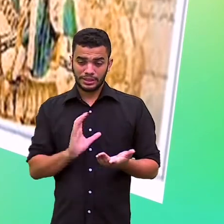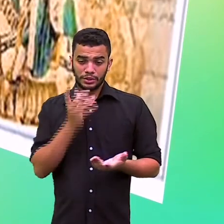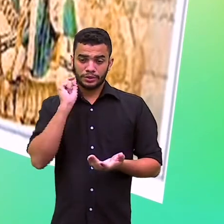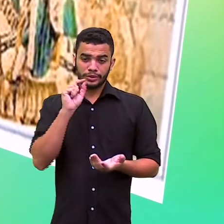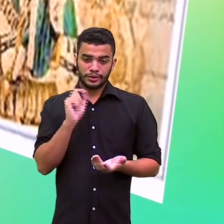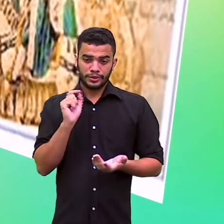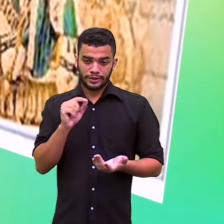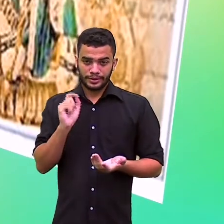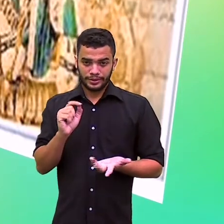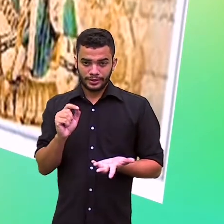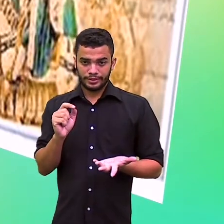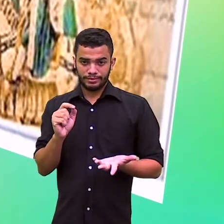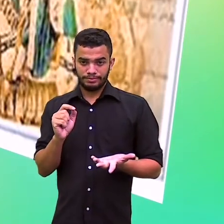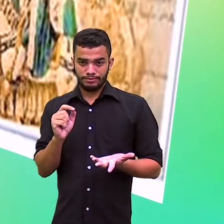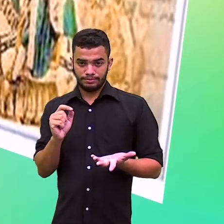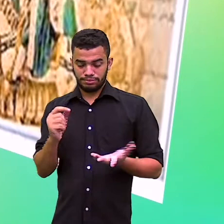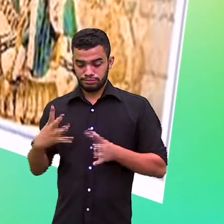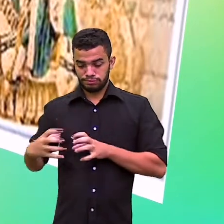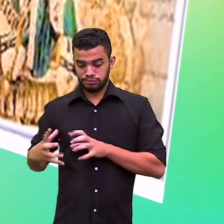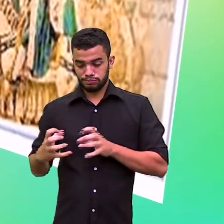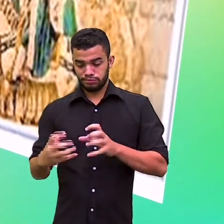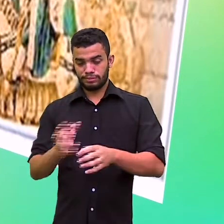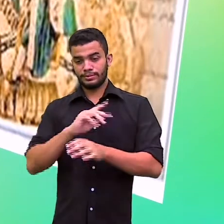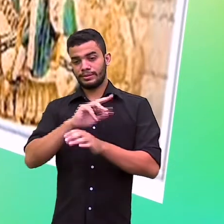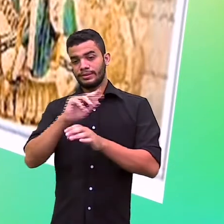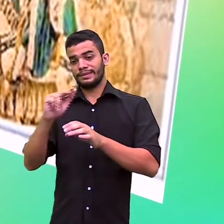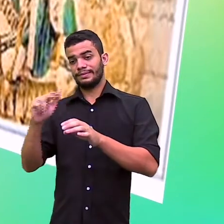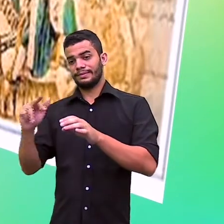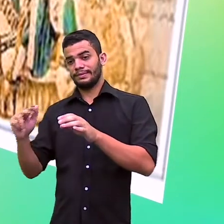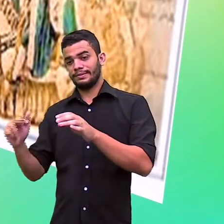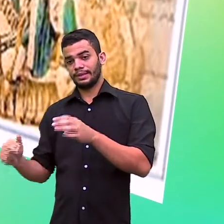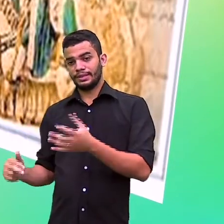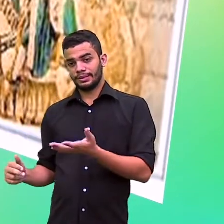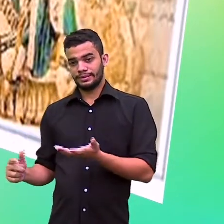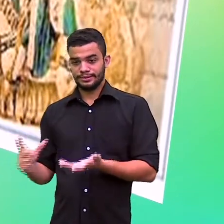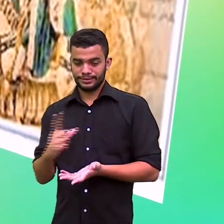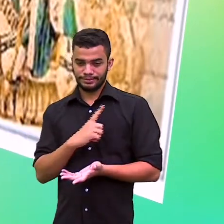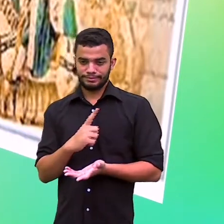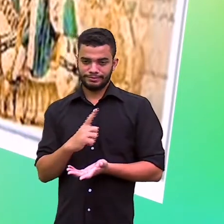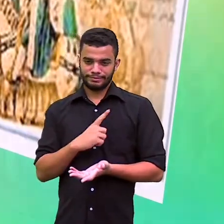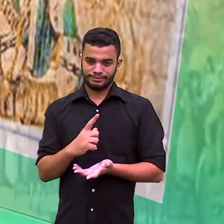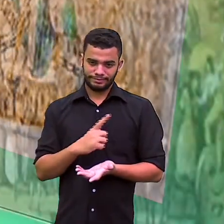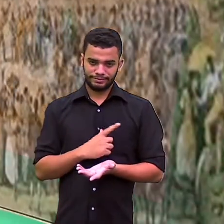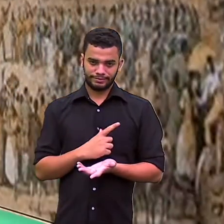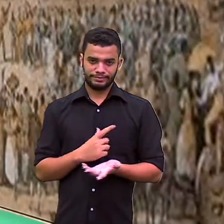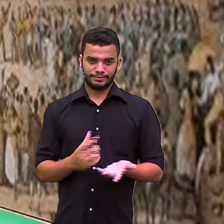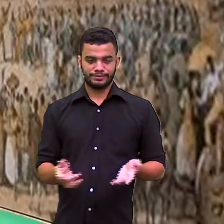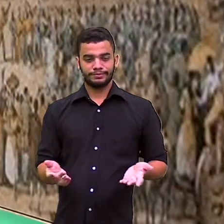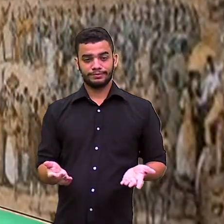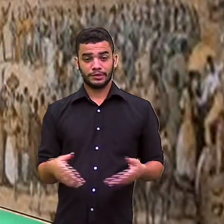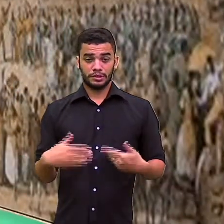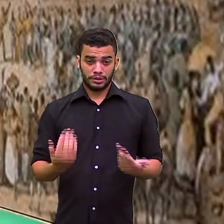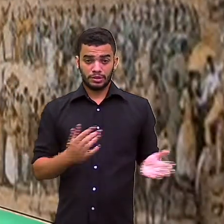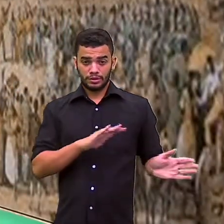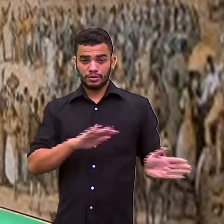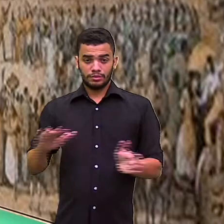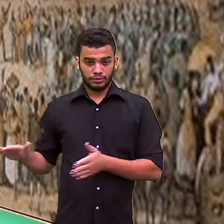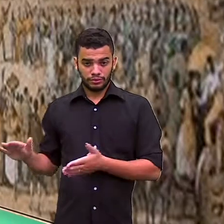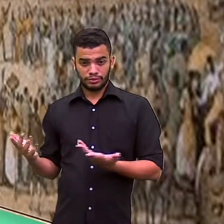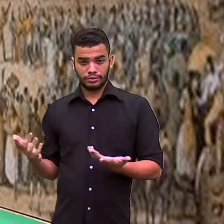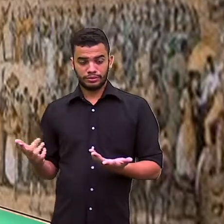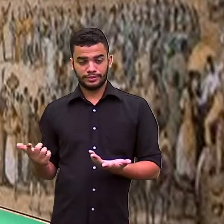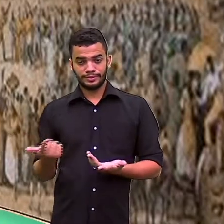província. Olha, gente, esquecido, tem mais uma, é a balaiada. Achei que nós já estávamos